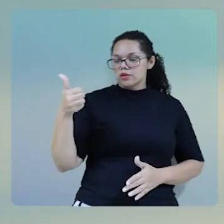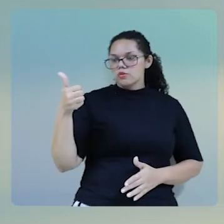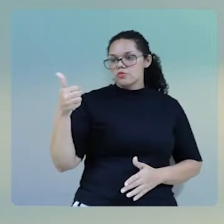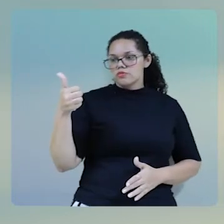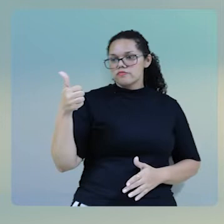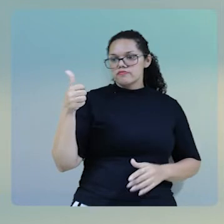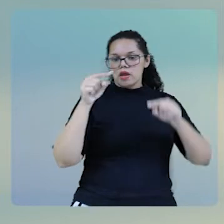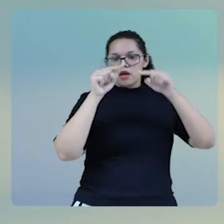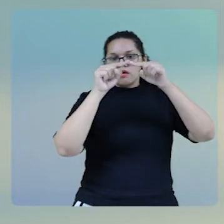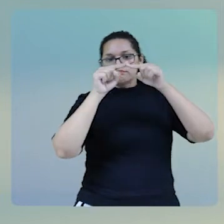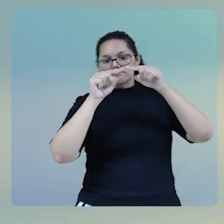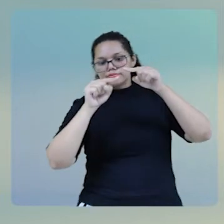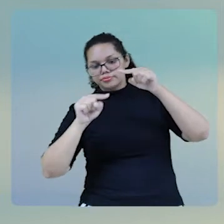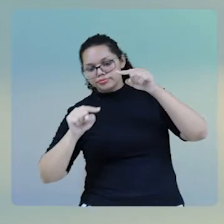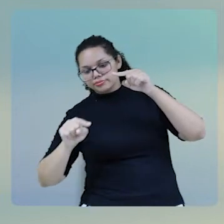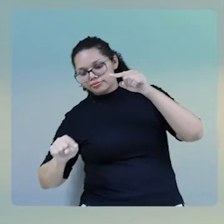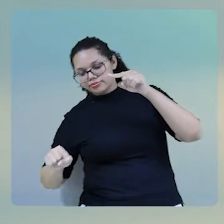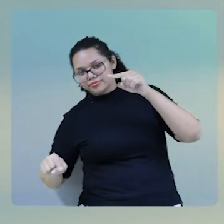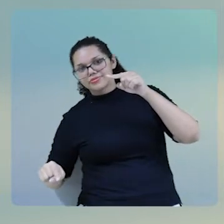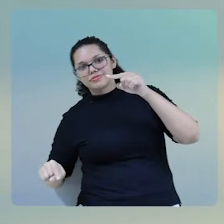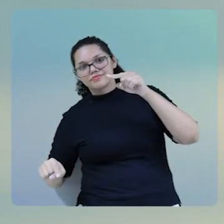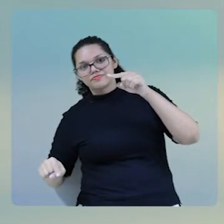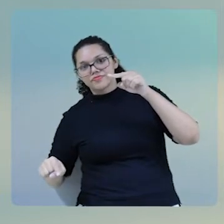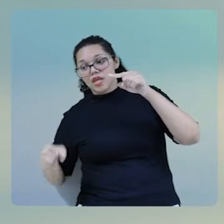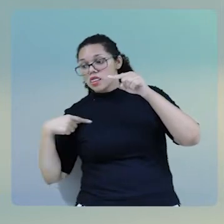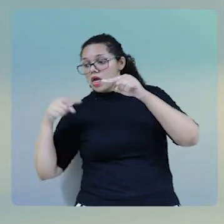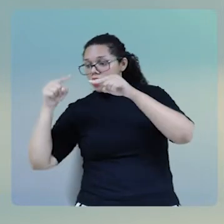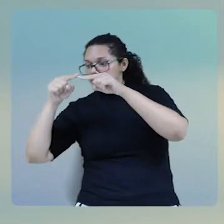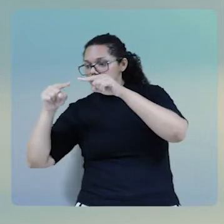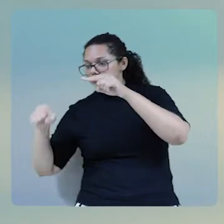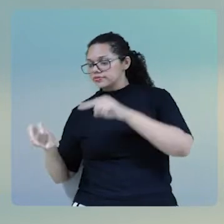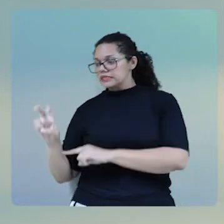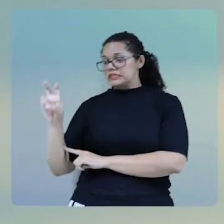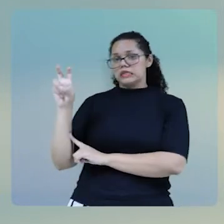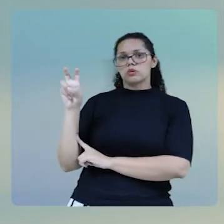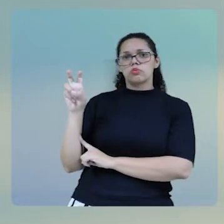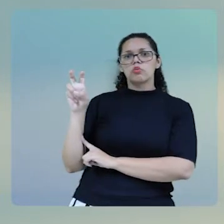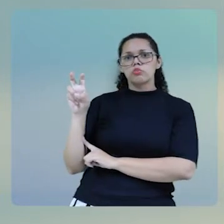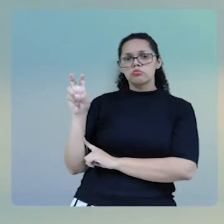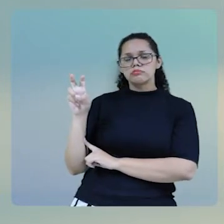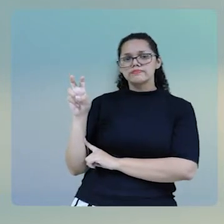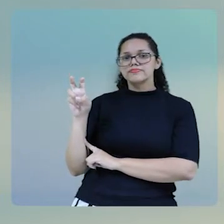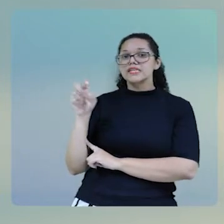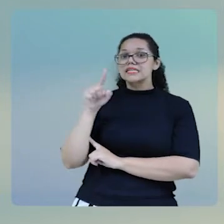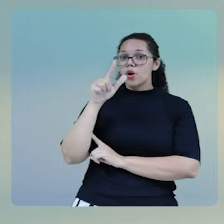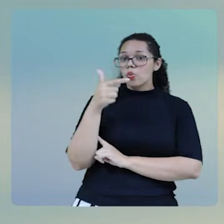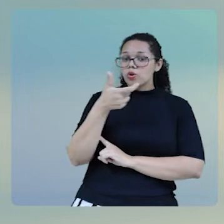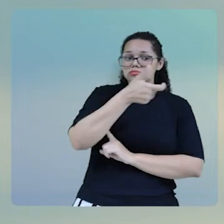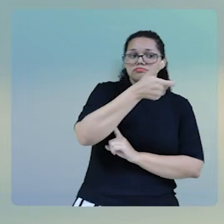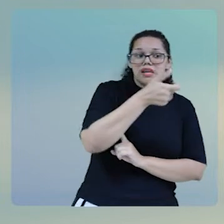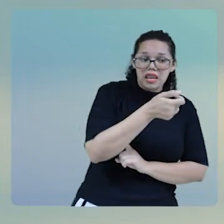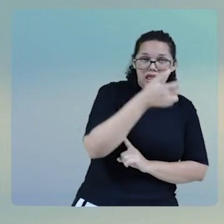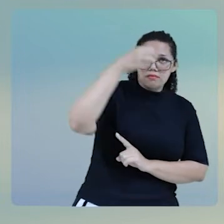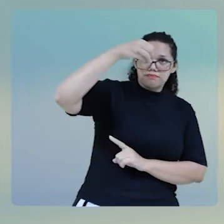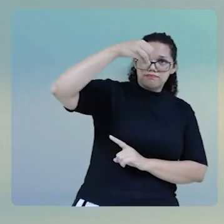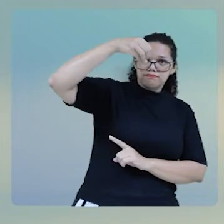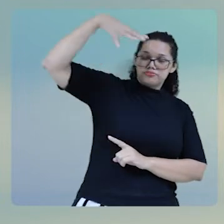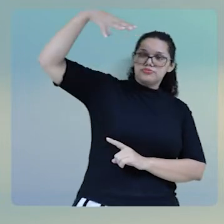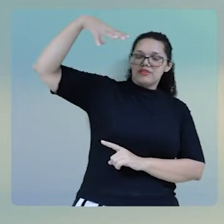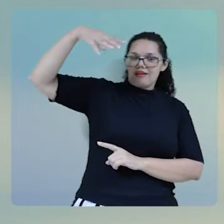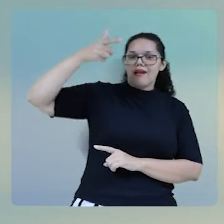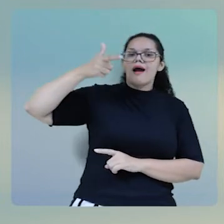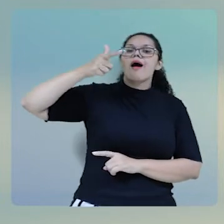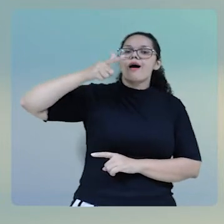cá baixou 4 volts e daqui para cá baixou 5. Então, quando você ligar a próxima, o que vai acontecer, pessoal? Com